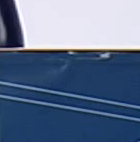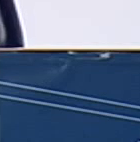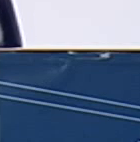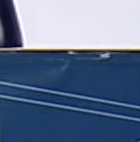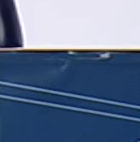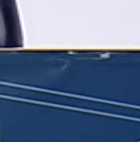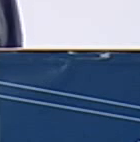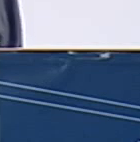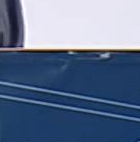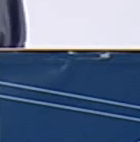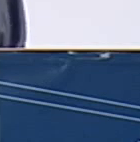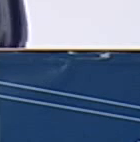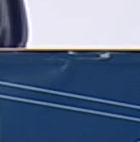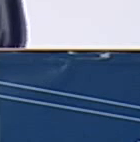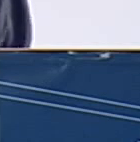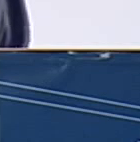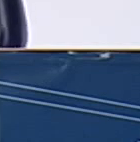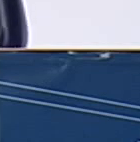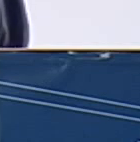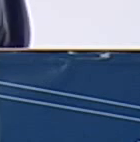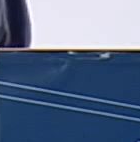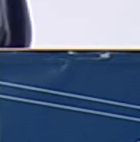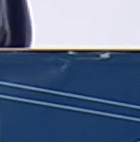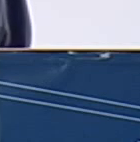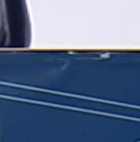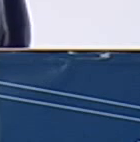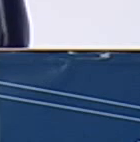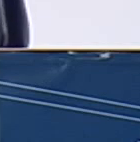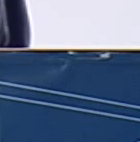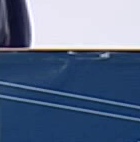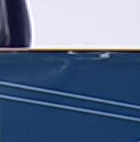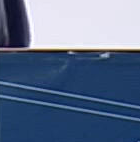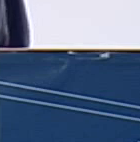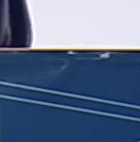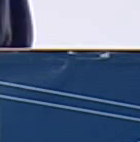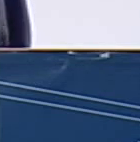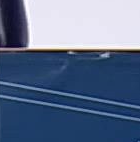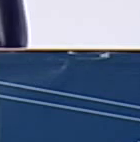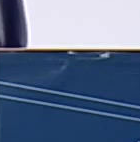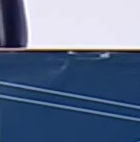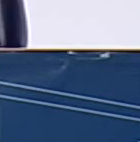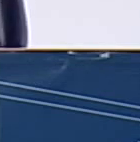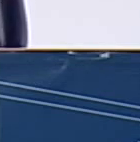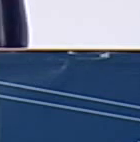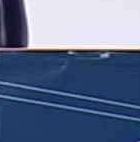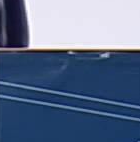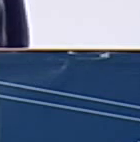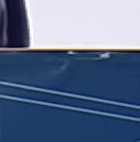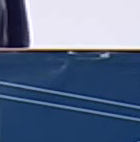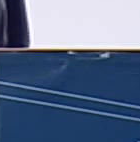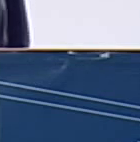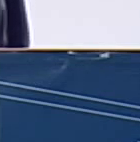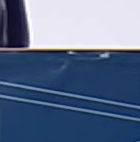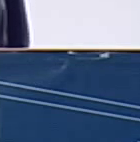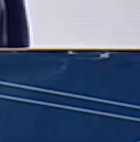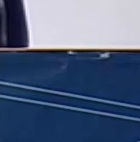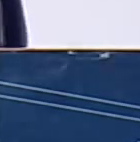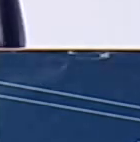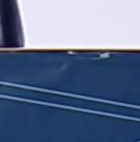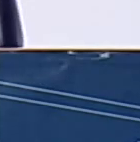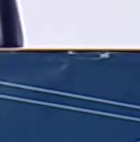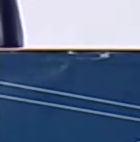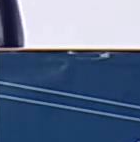até uma presunção legal de que todos conhecem os direitos Tanto que por erro de direito ninguém se cuida de cumprir suas